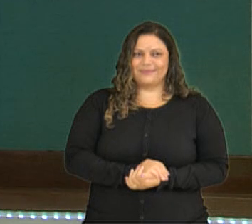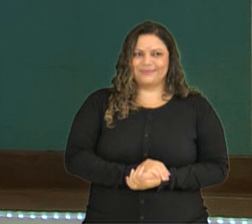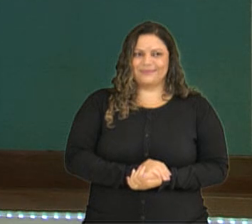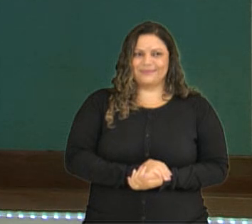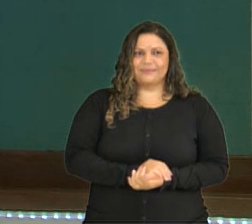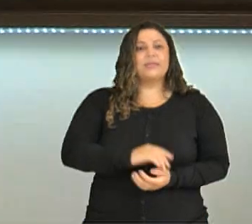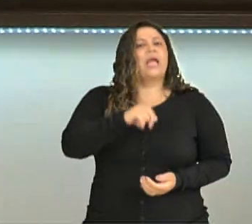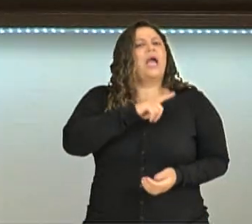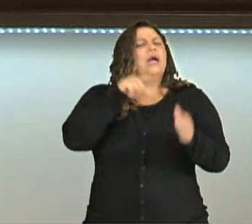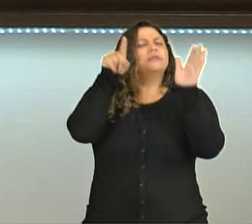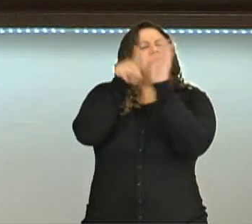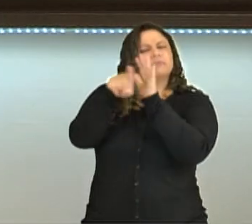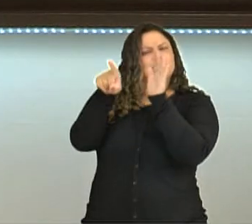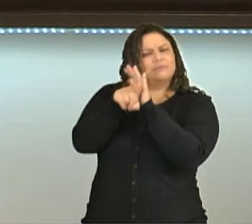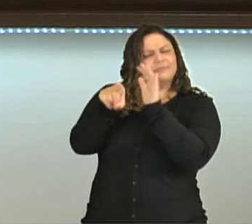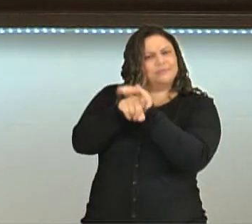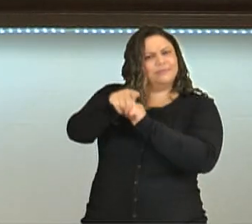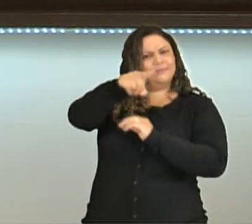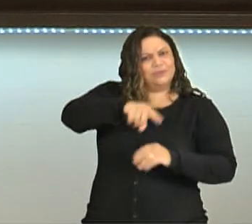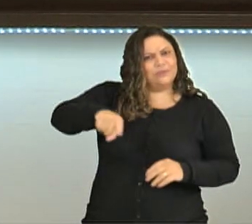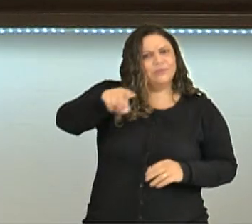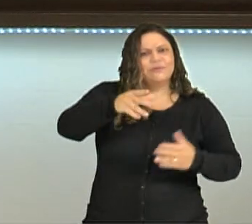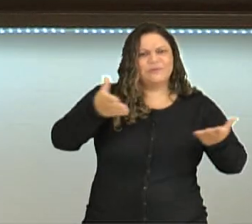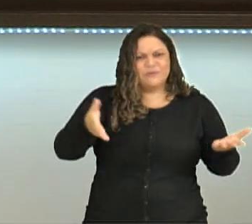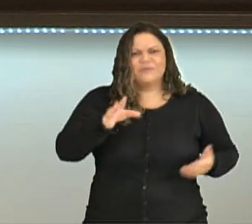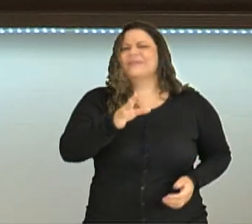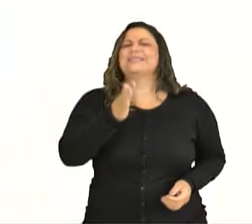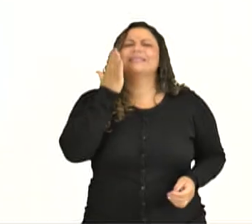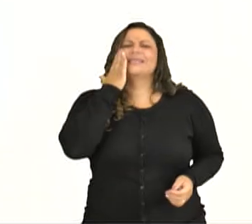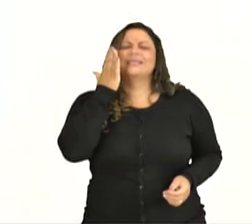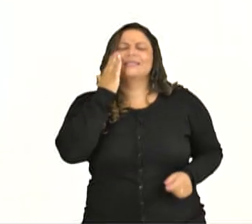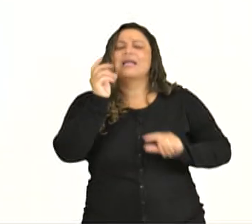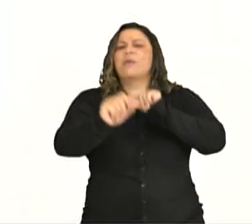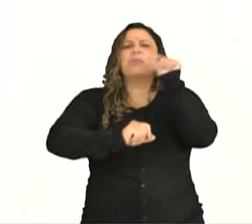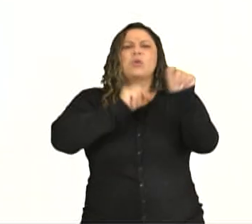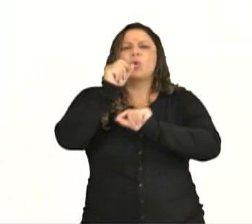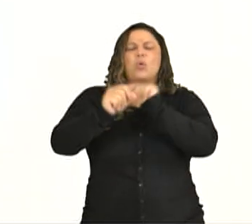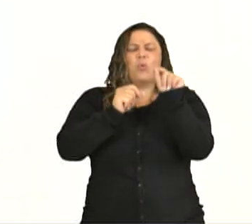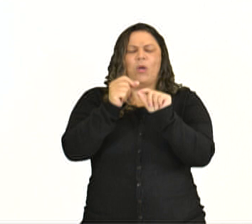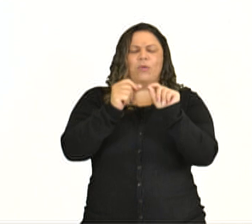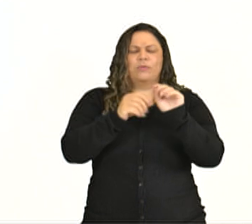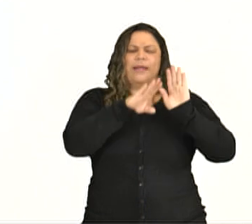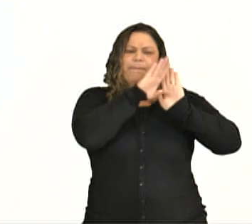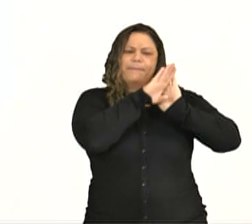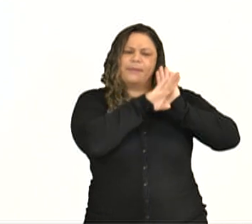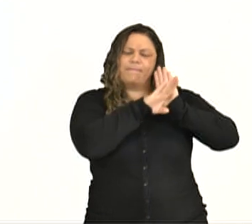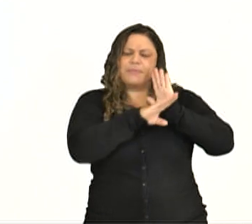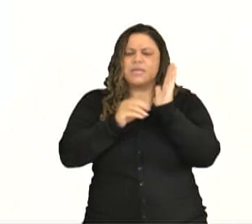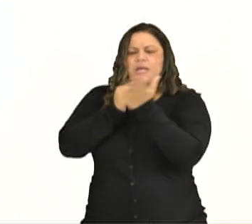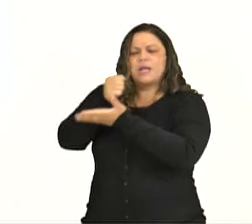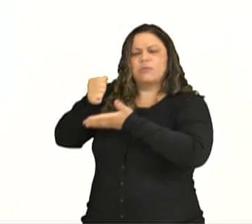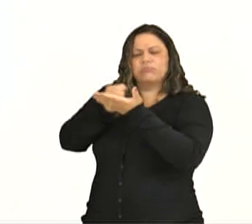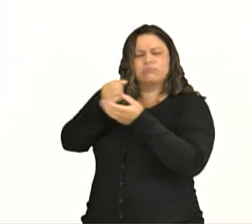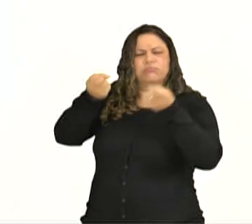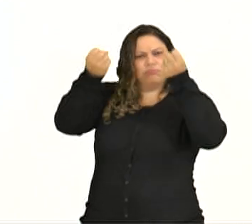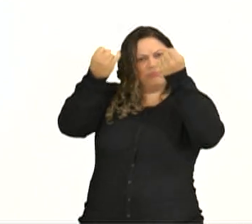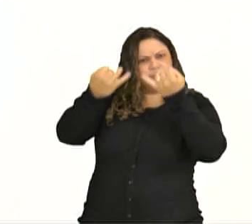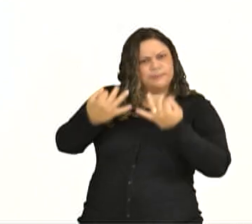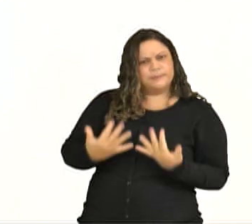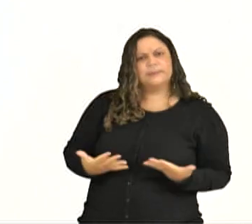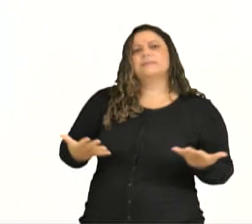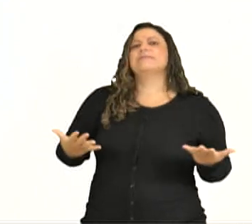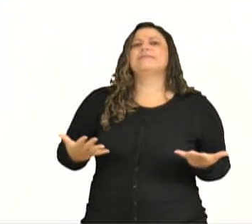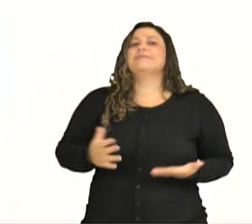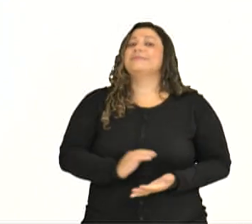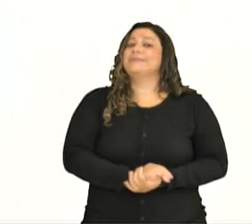Tem algumas perguntas para vocês. Você sabe quais os fundamentos da capoeira? Que a gente acabou de falar. Você sabe quais são